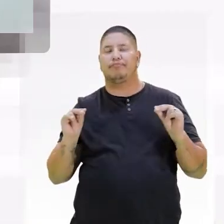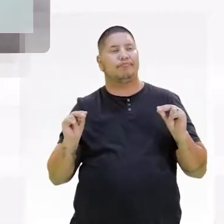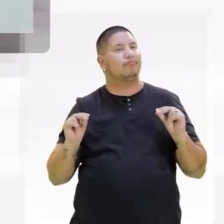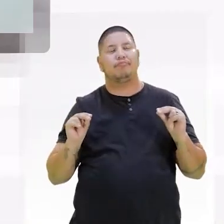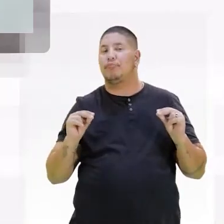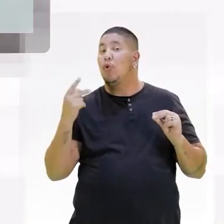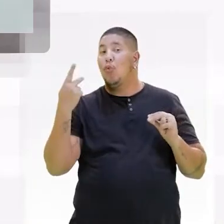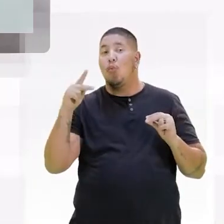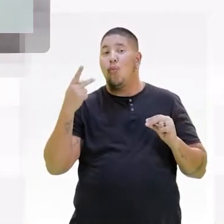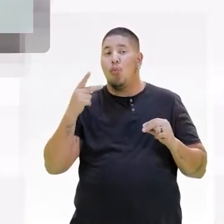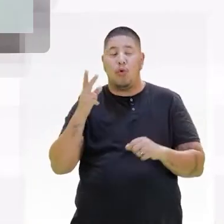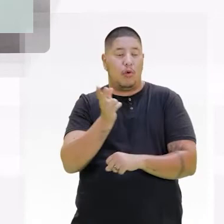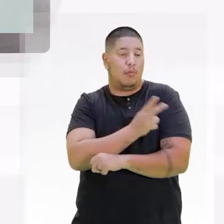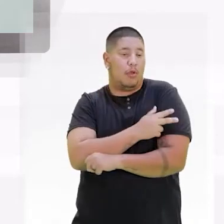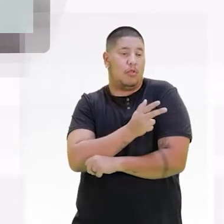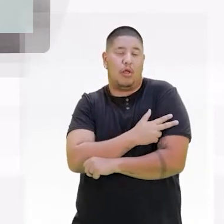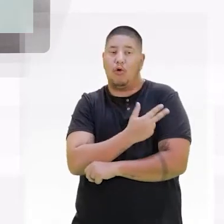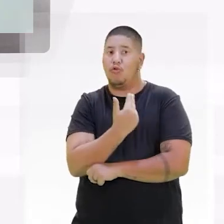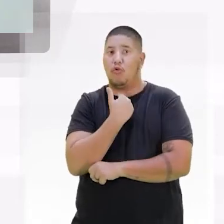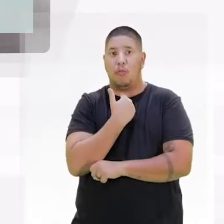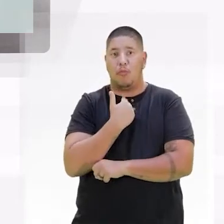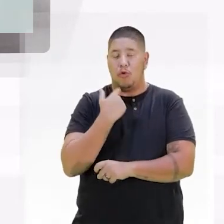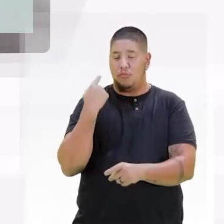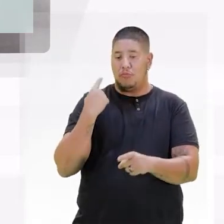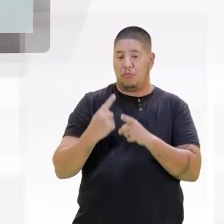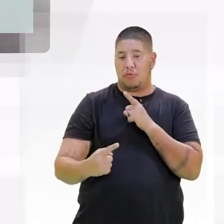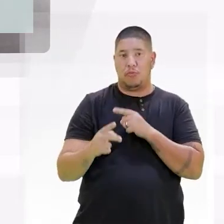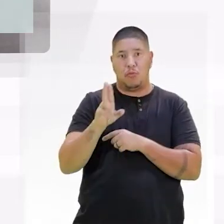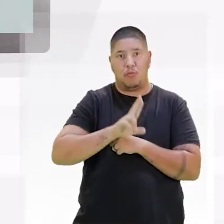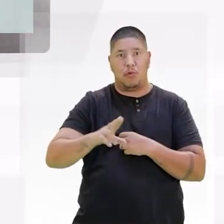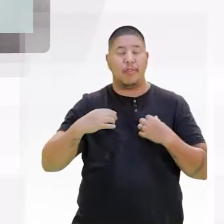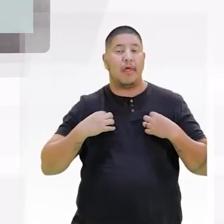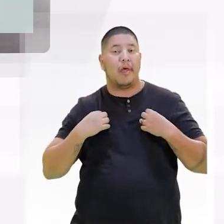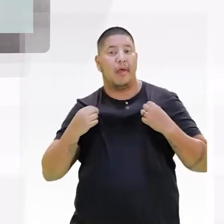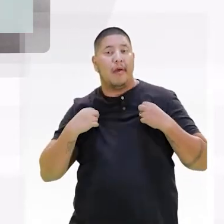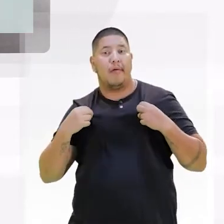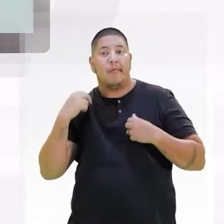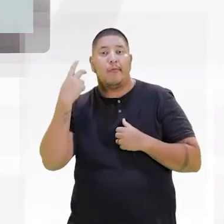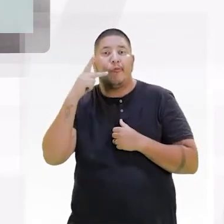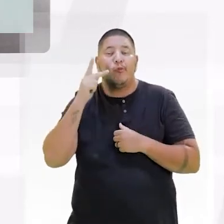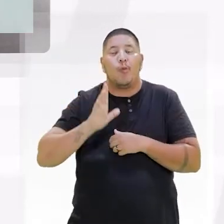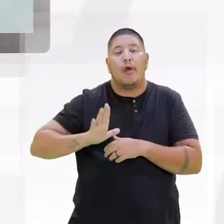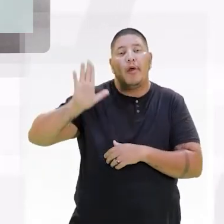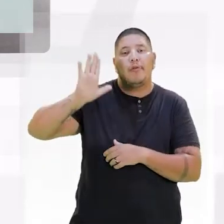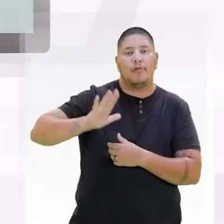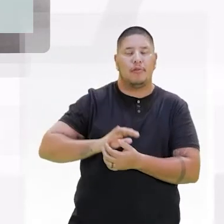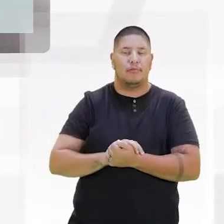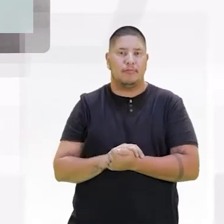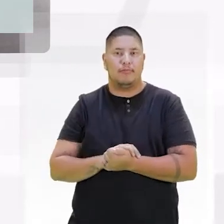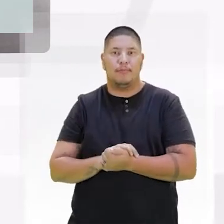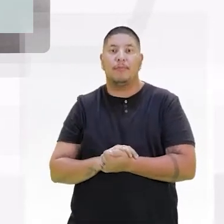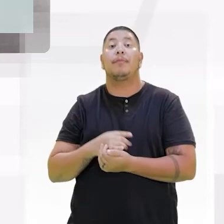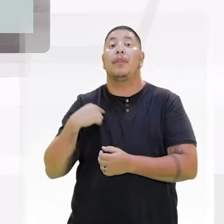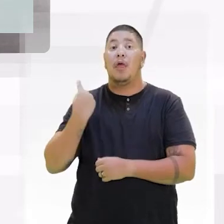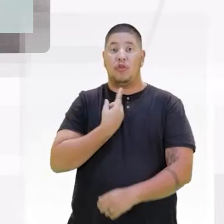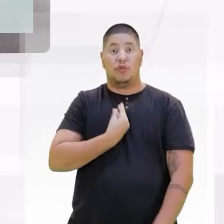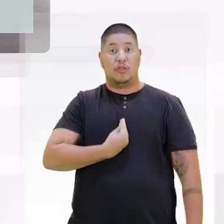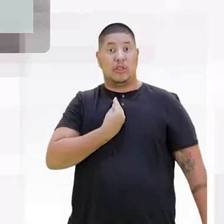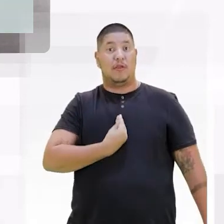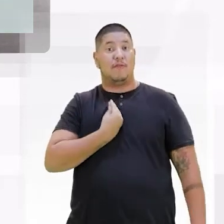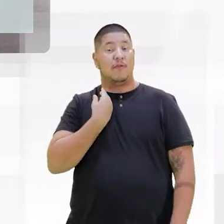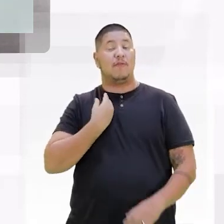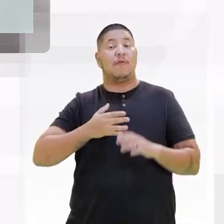seu patrão ou a sua patroa não podem lhe proibir de usar a camiseta do seu candidato. Nós estamos vivendo a festa